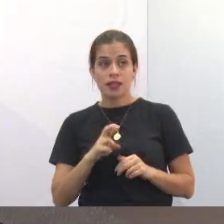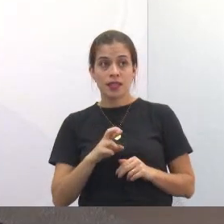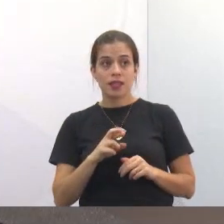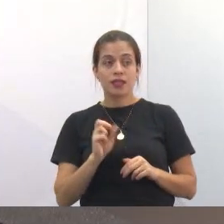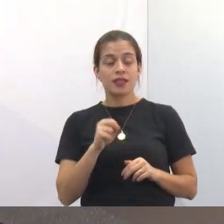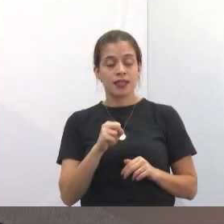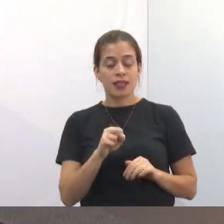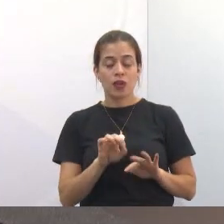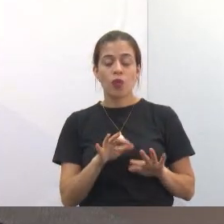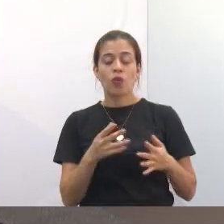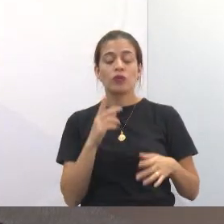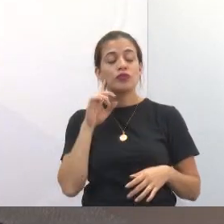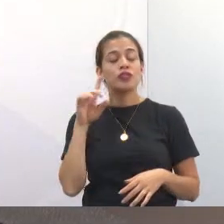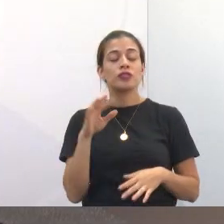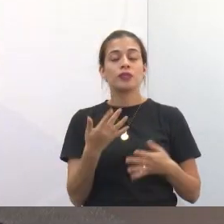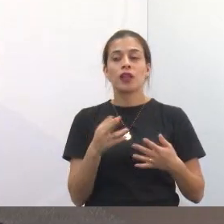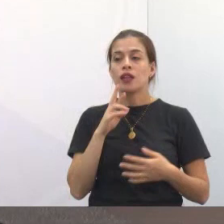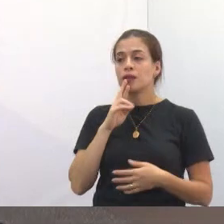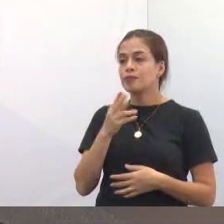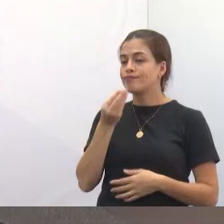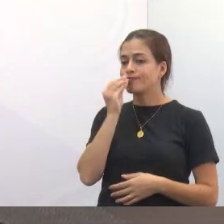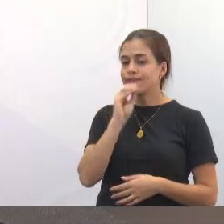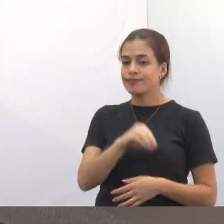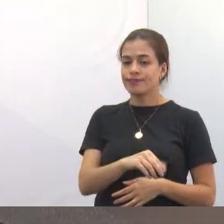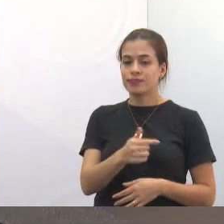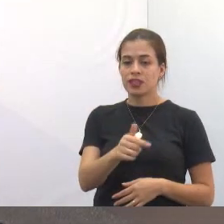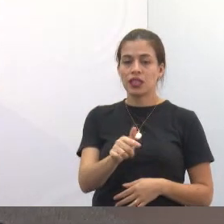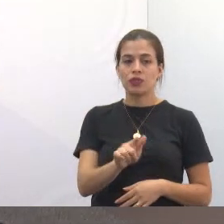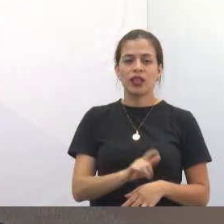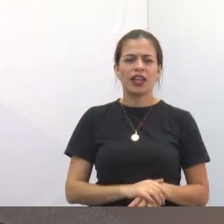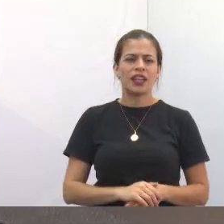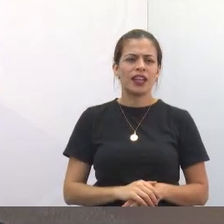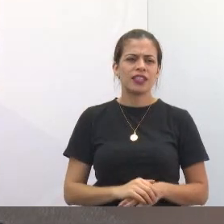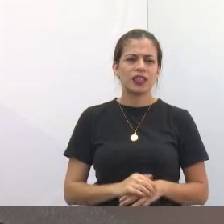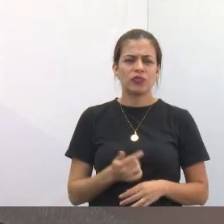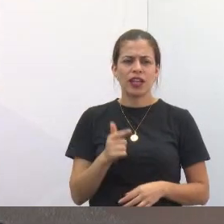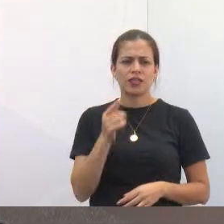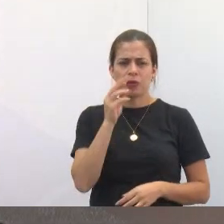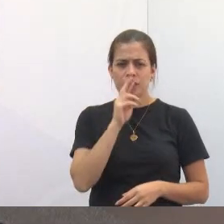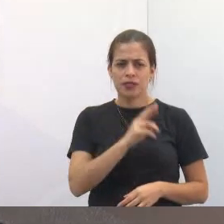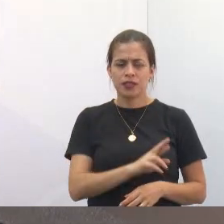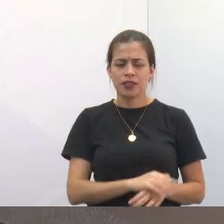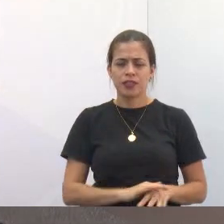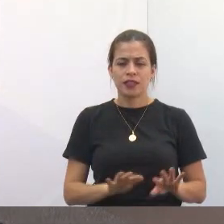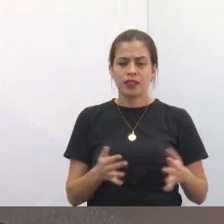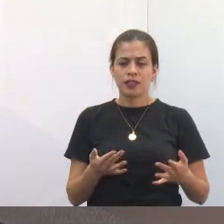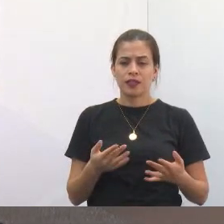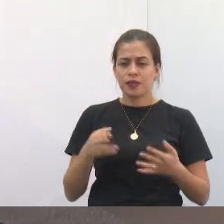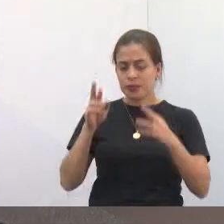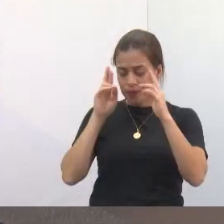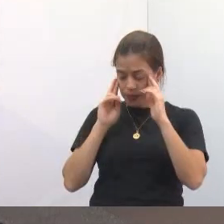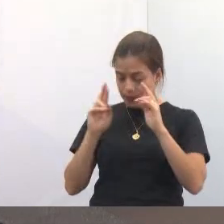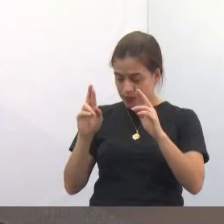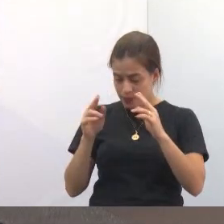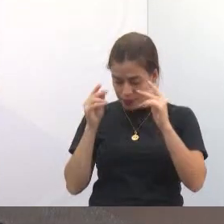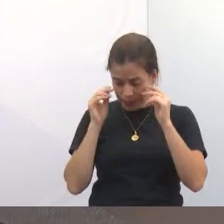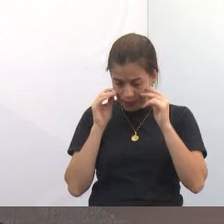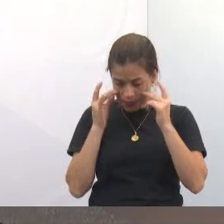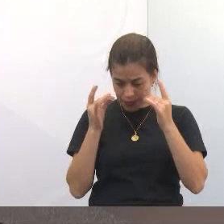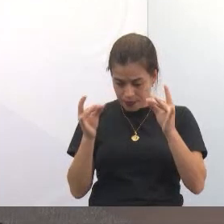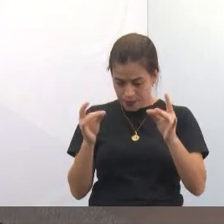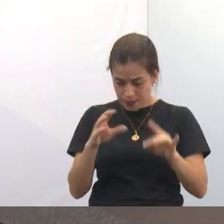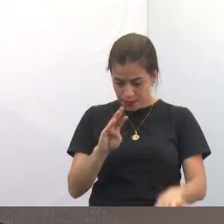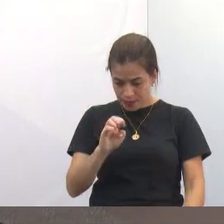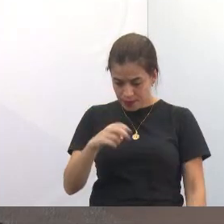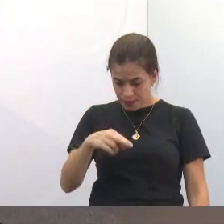Resposta, prejudicado. Sendo que nos cumpria informar, permanecemos à disposição. Atenciosamente, Benedito Eduardo Rosa